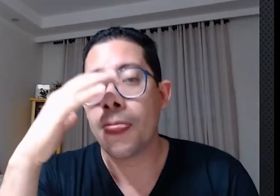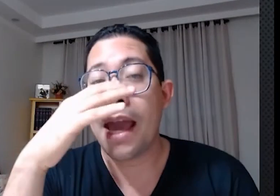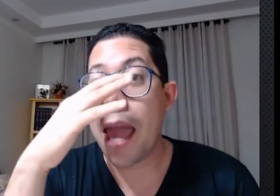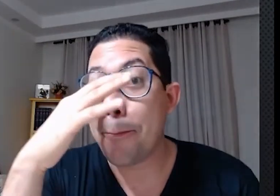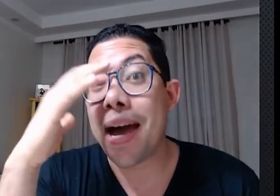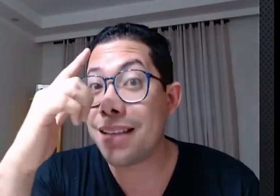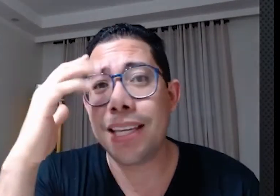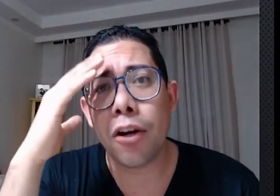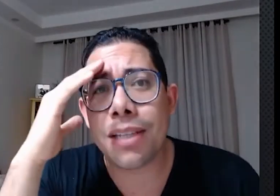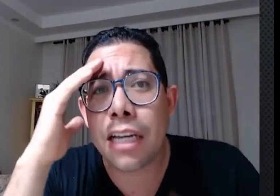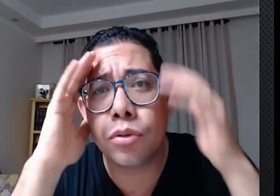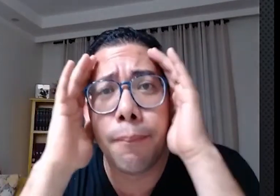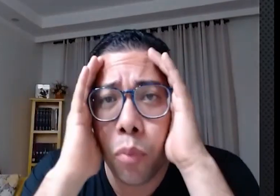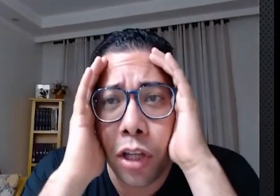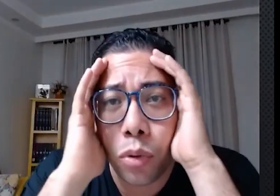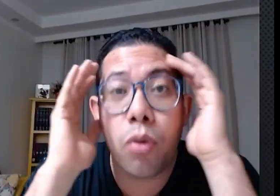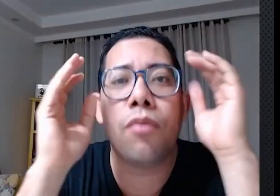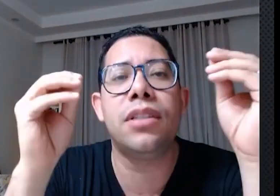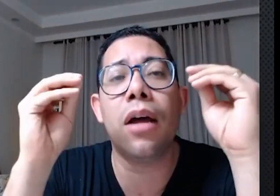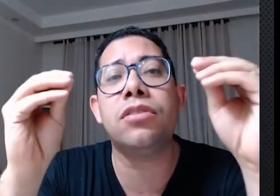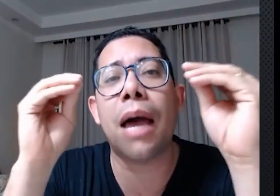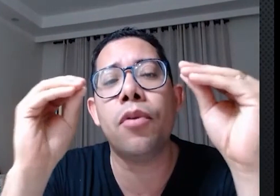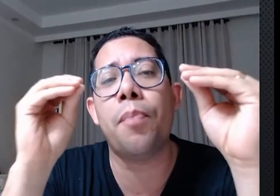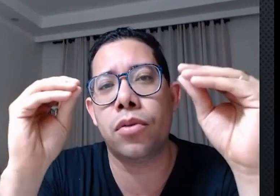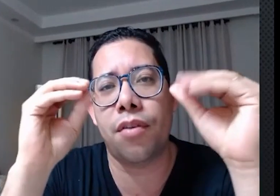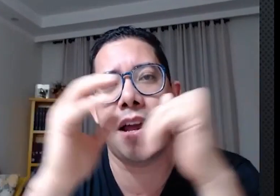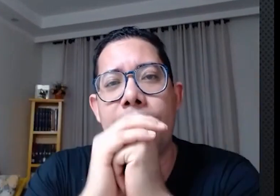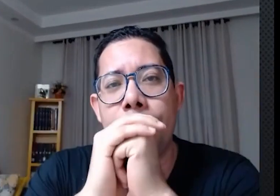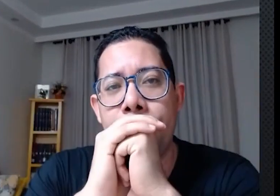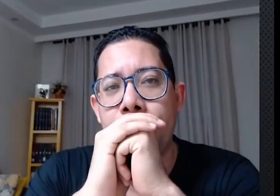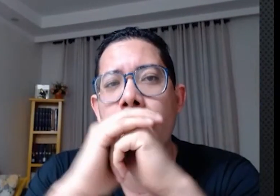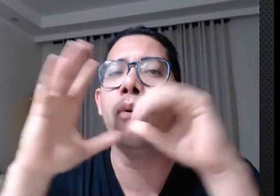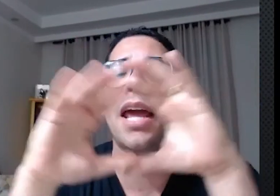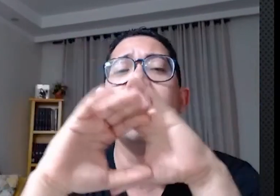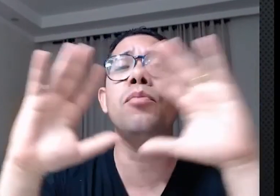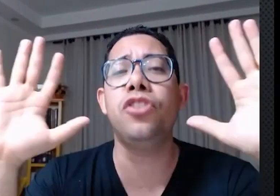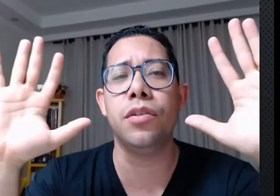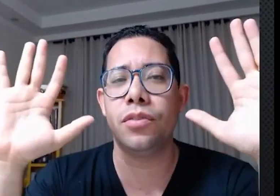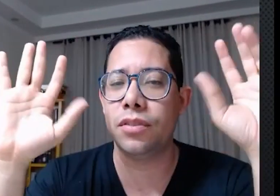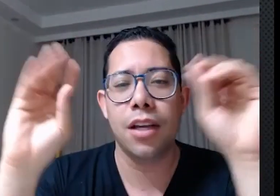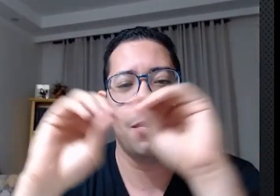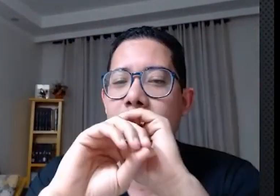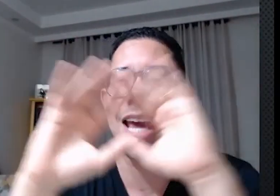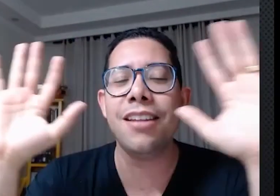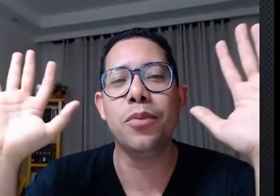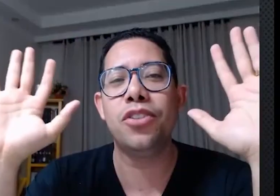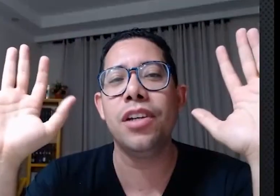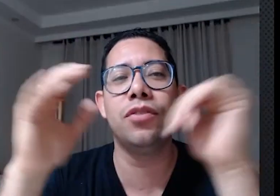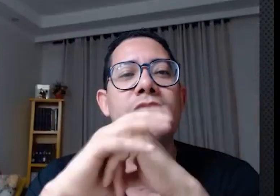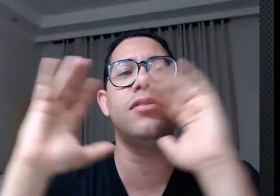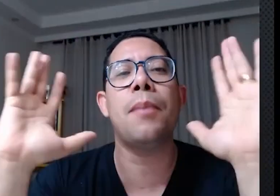pessoal, parece que não, mas ajuda muito quando você não sabe o que o pastor vai falar. Por N motivos. Por